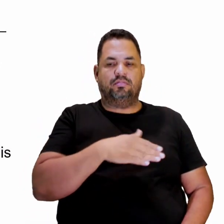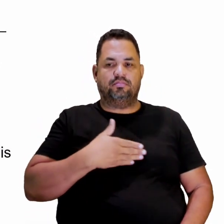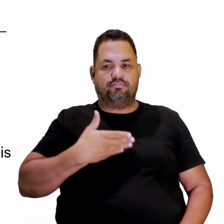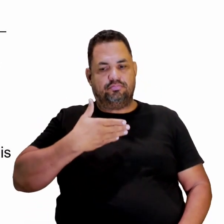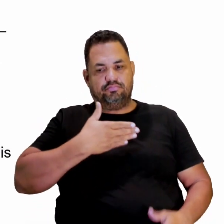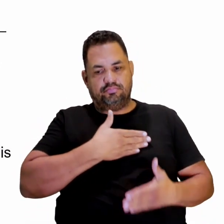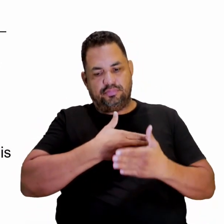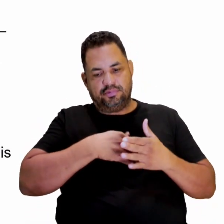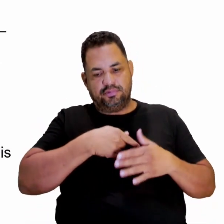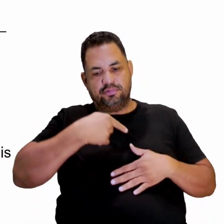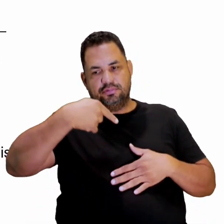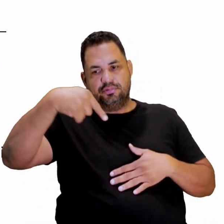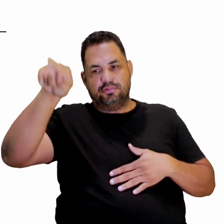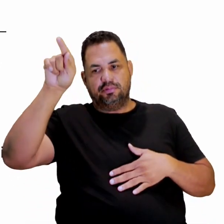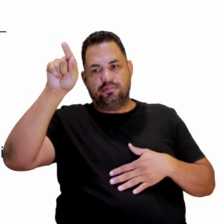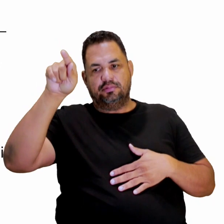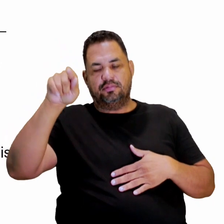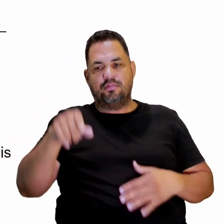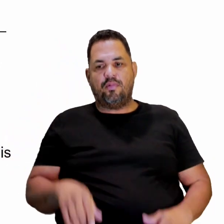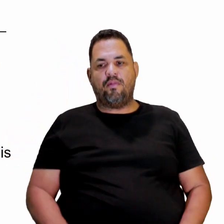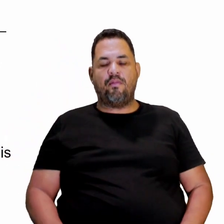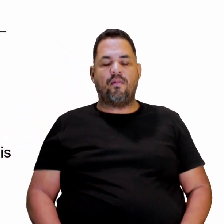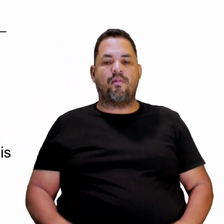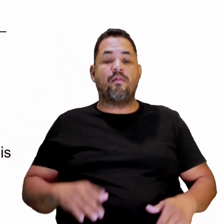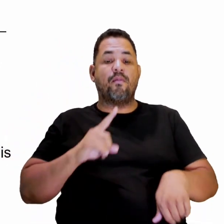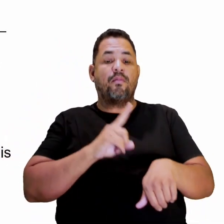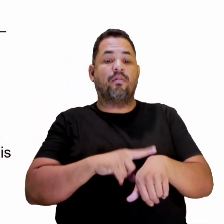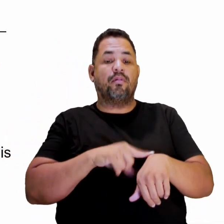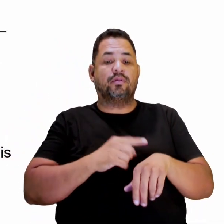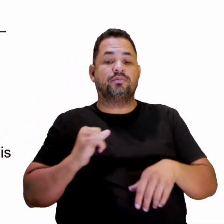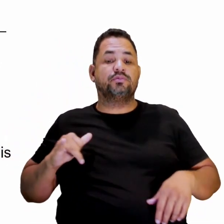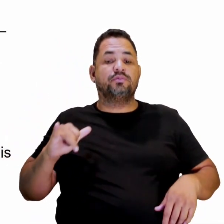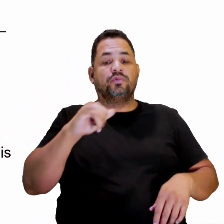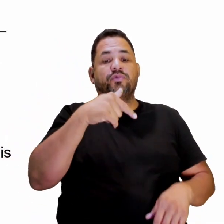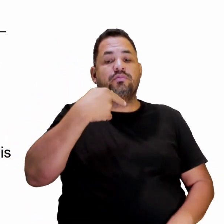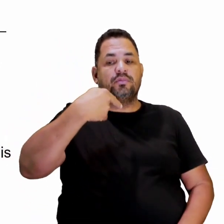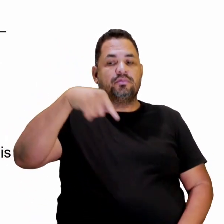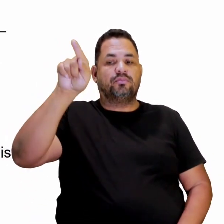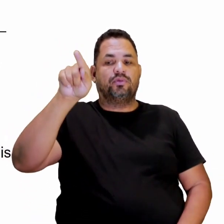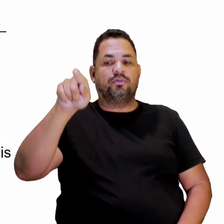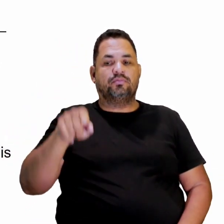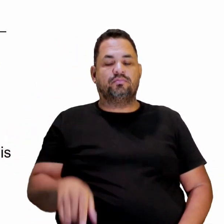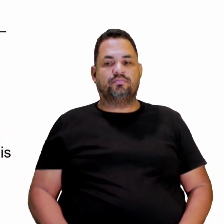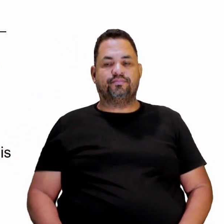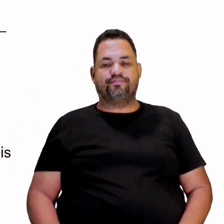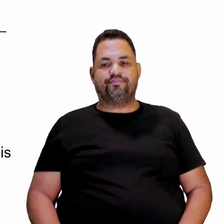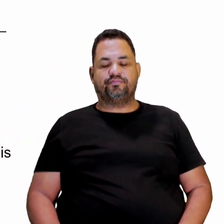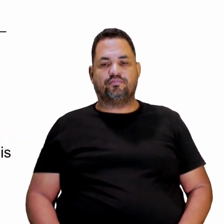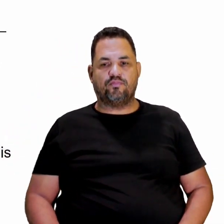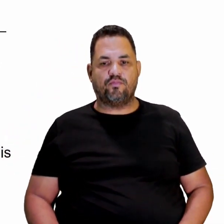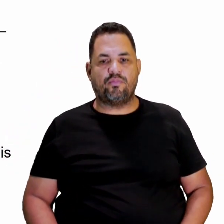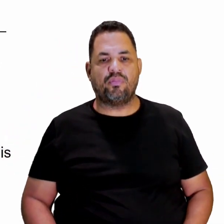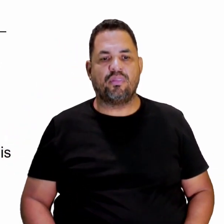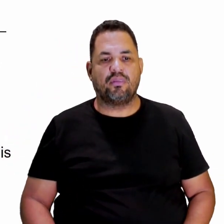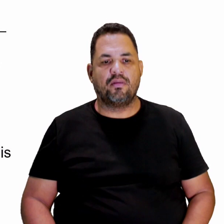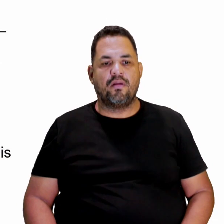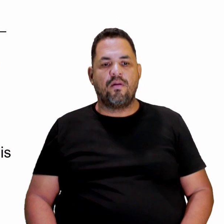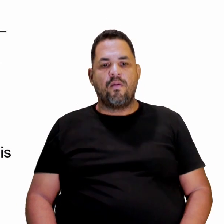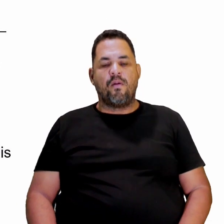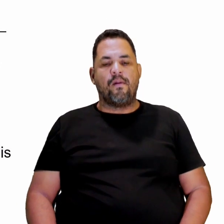parte, né? Vai partir, irá partir. Então, que horas seu avião partirá? What time will your plane